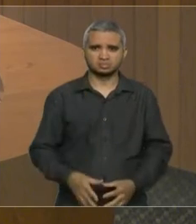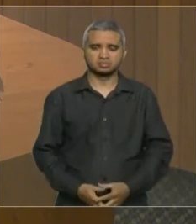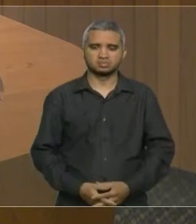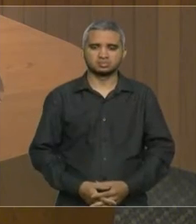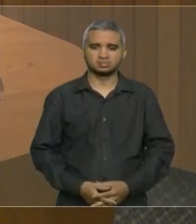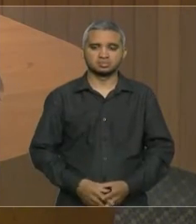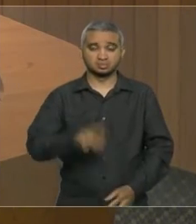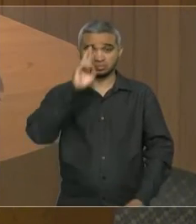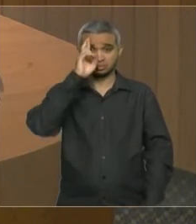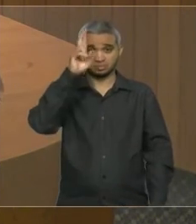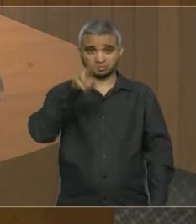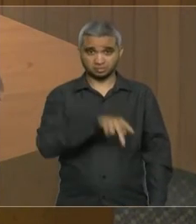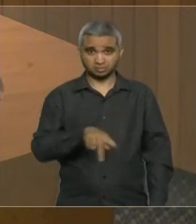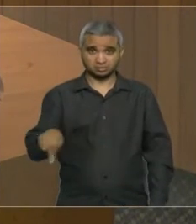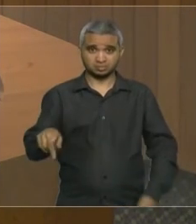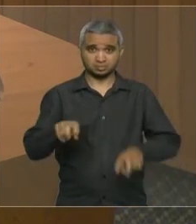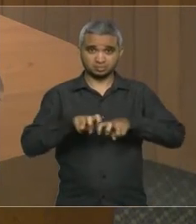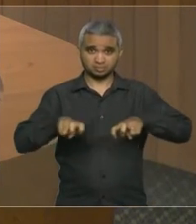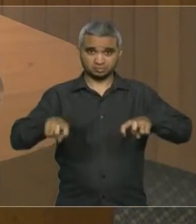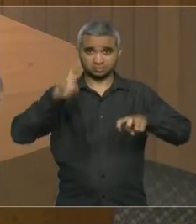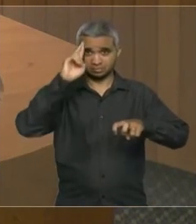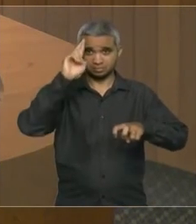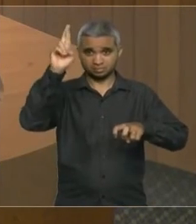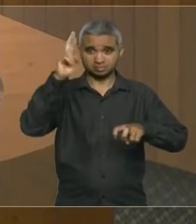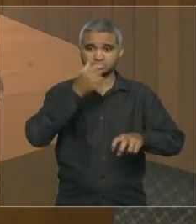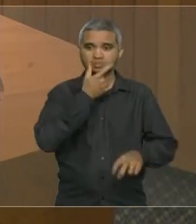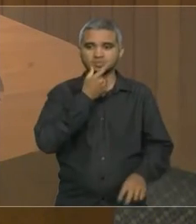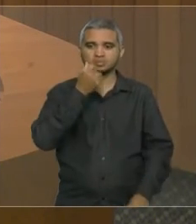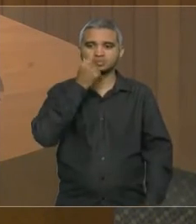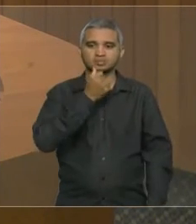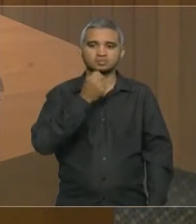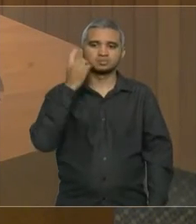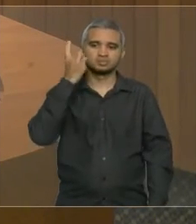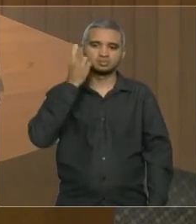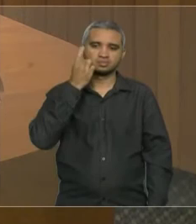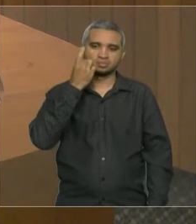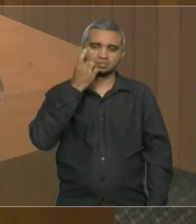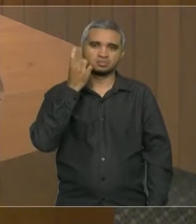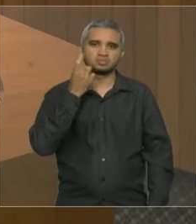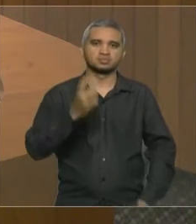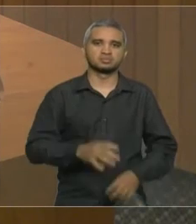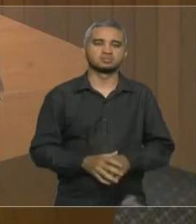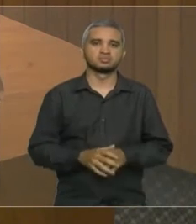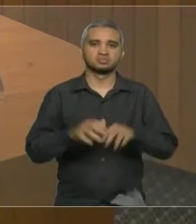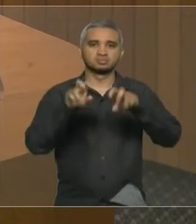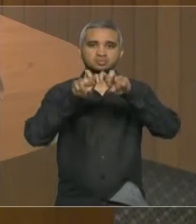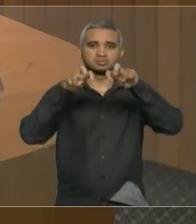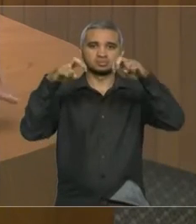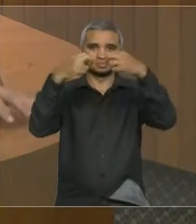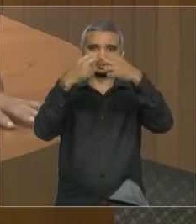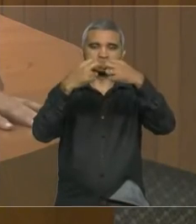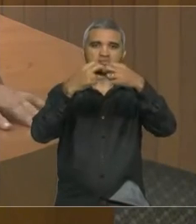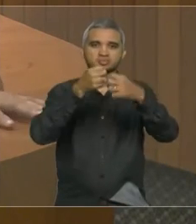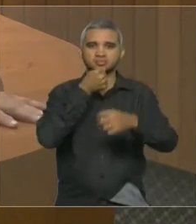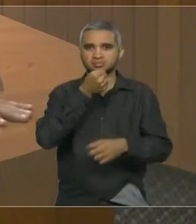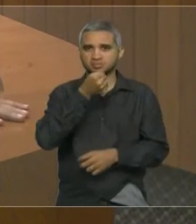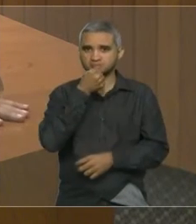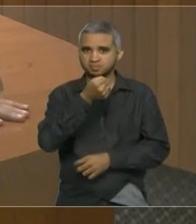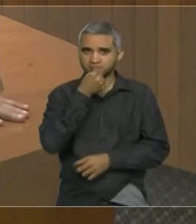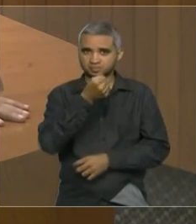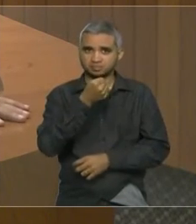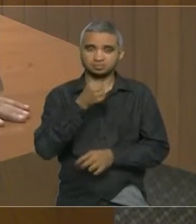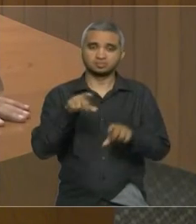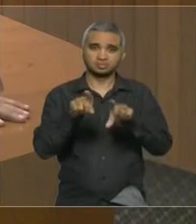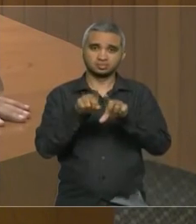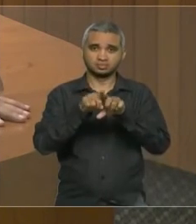Senhor presidente, demais membros da mesa, senhoras e senhores deputados, galeria, imprensa, internauta, telespectadores, acompanhe